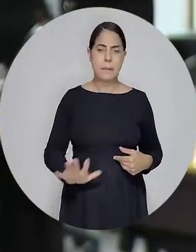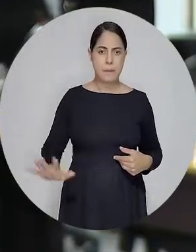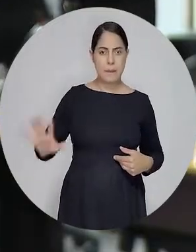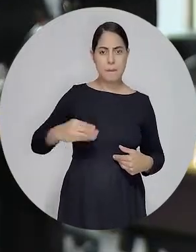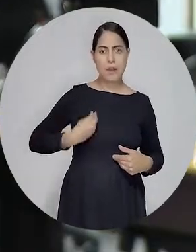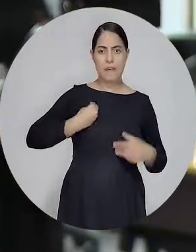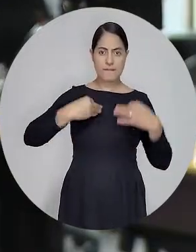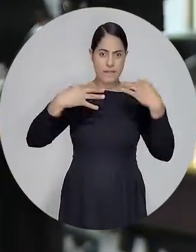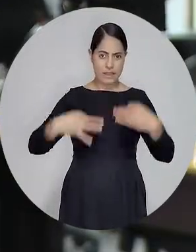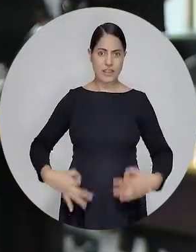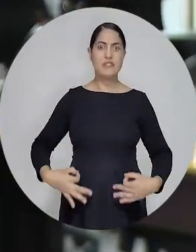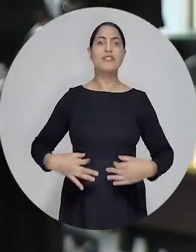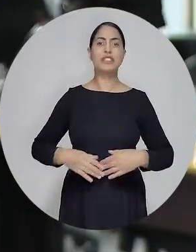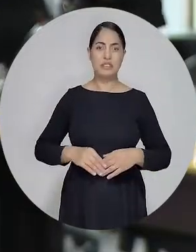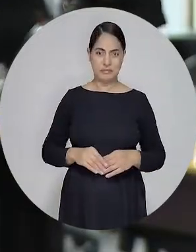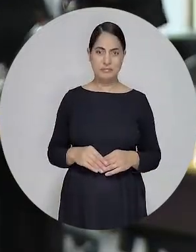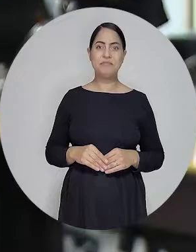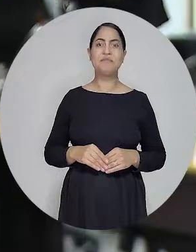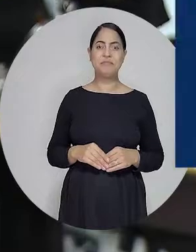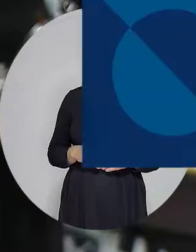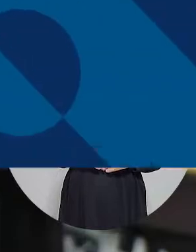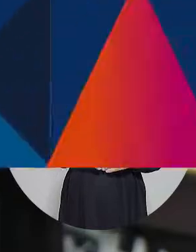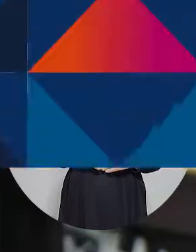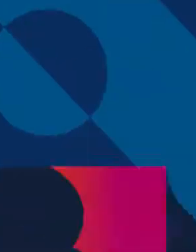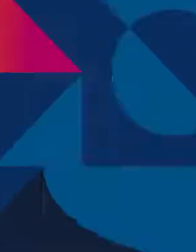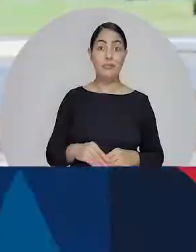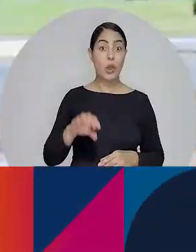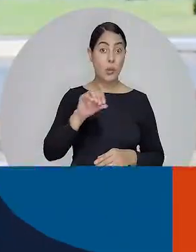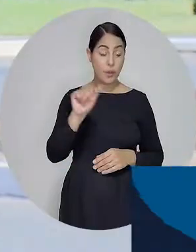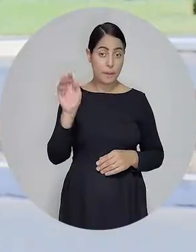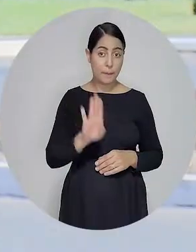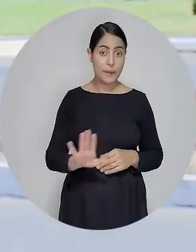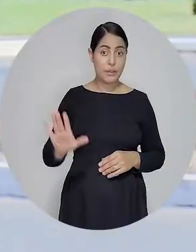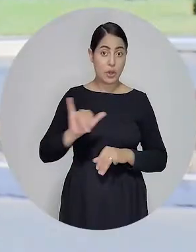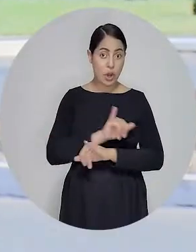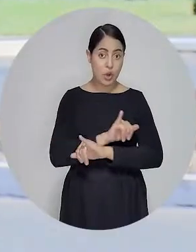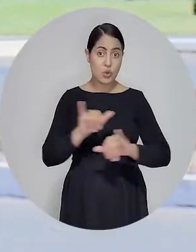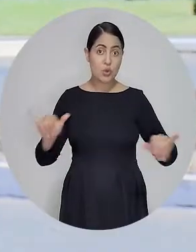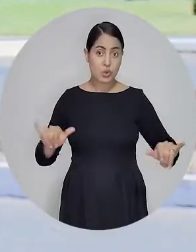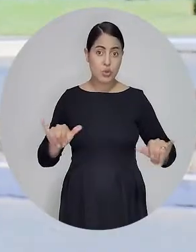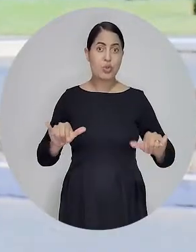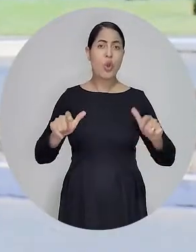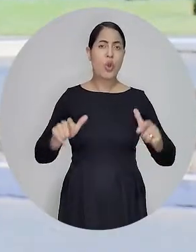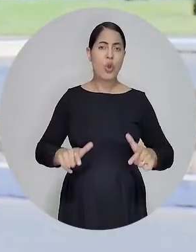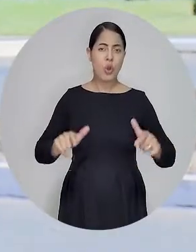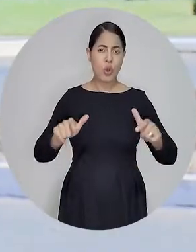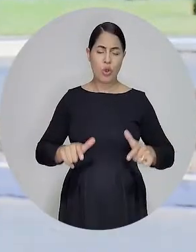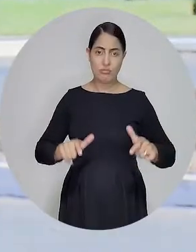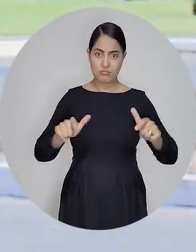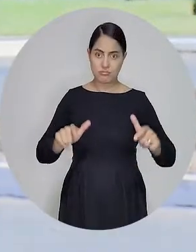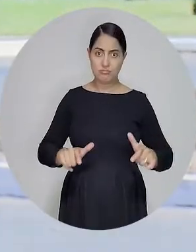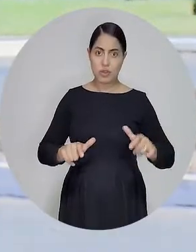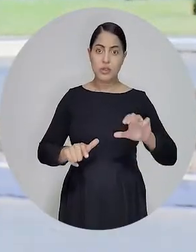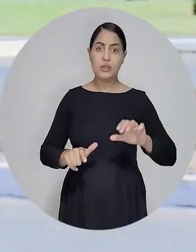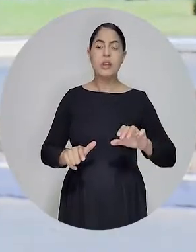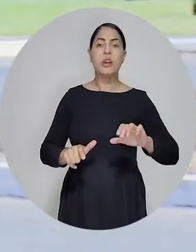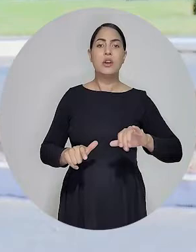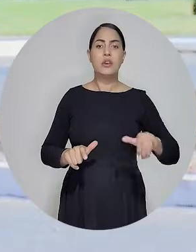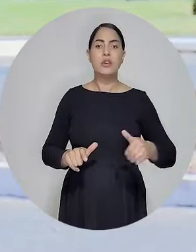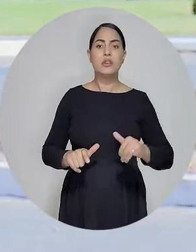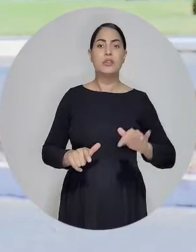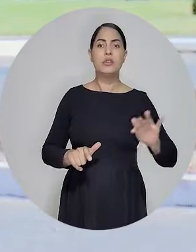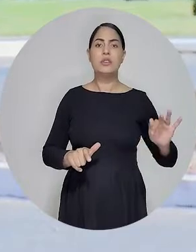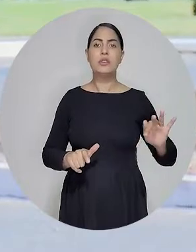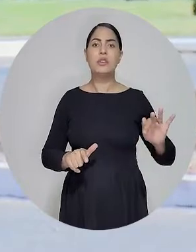nos campos, mas com dignidade. A OAB Nacional reiterou ao Conselho da Justiça Federal